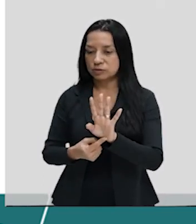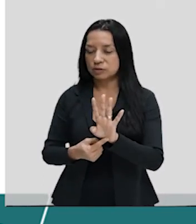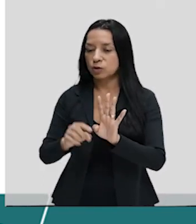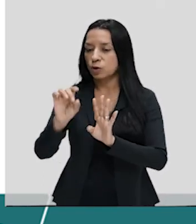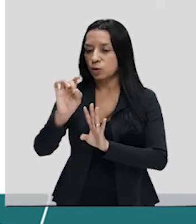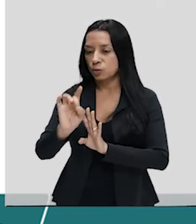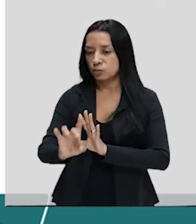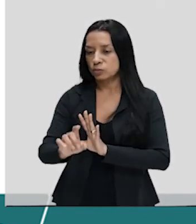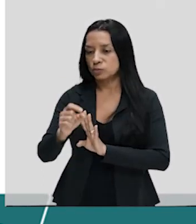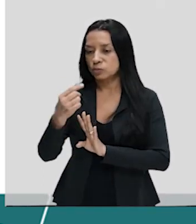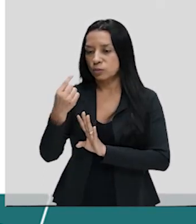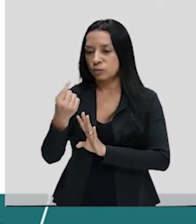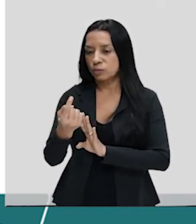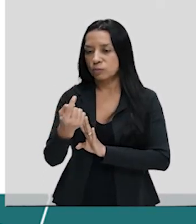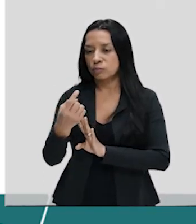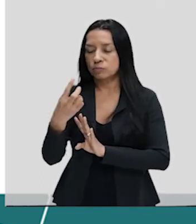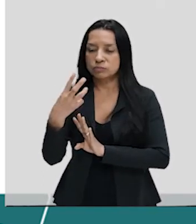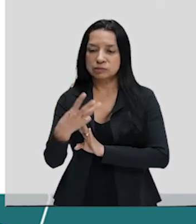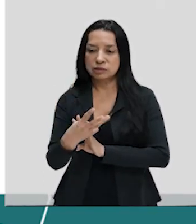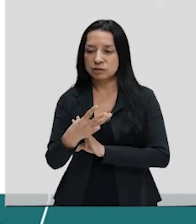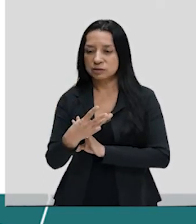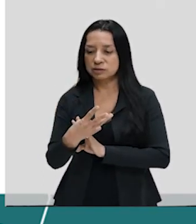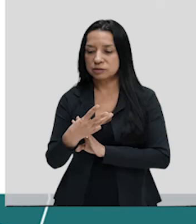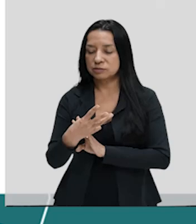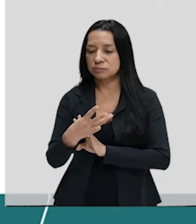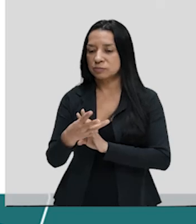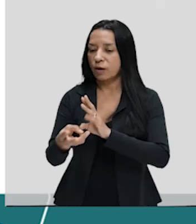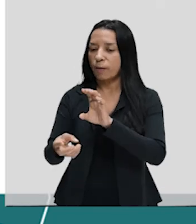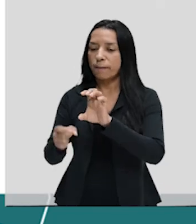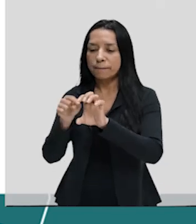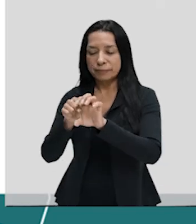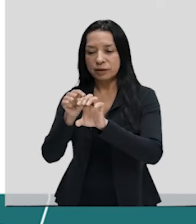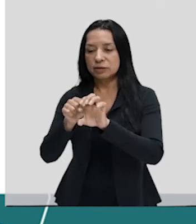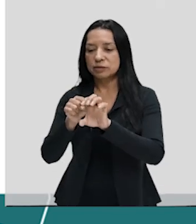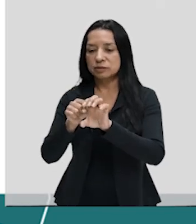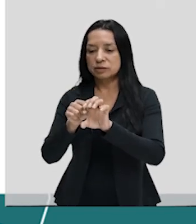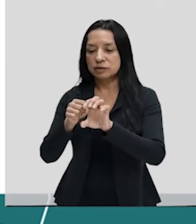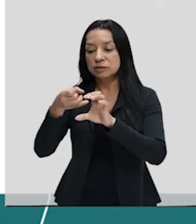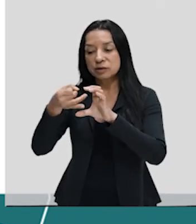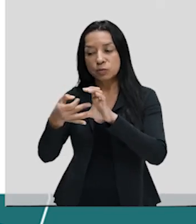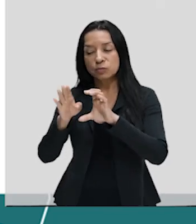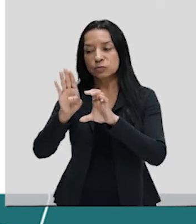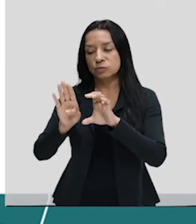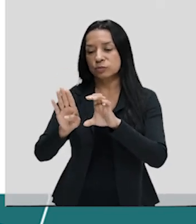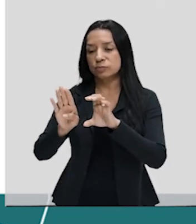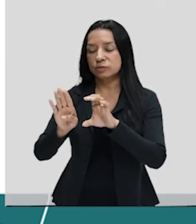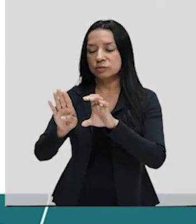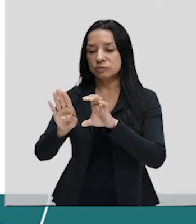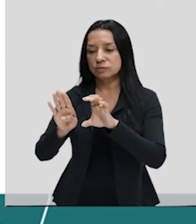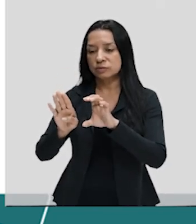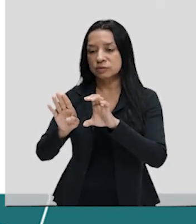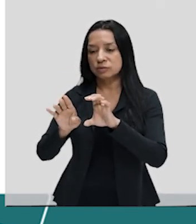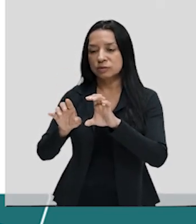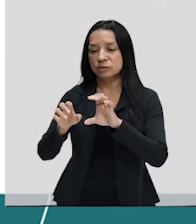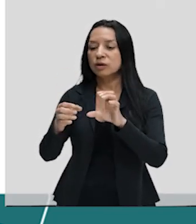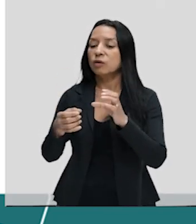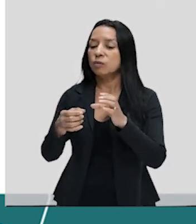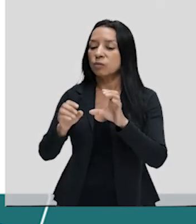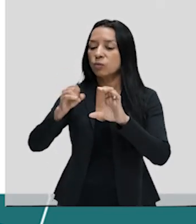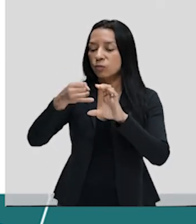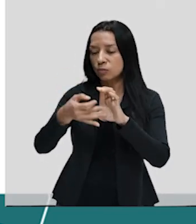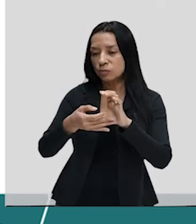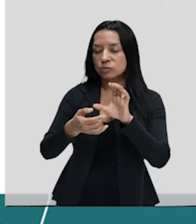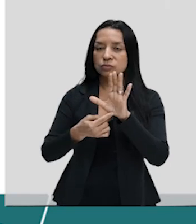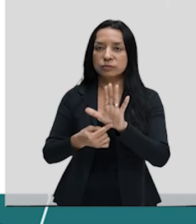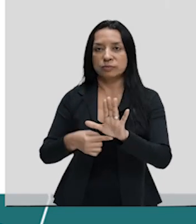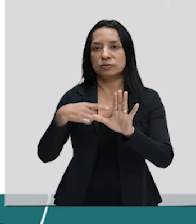3, não vai pertencer ao conjunto B, tá? Então, você já entendeu o raciocínio. O conjunto apresentado vai ter